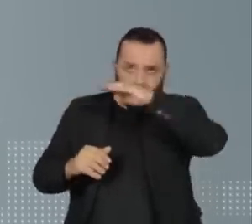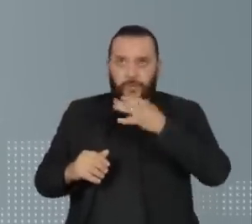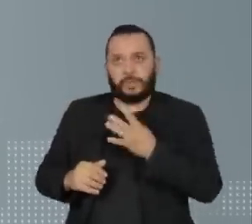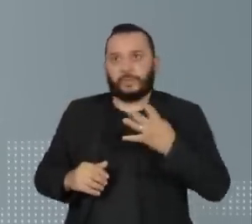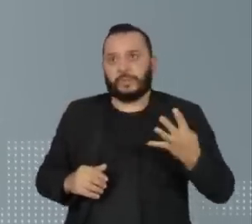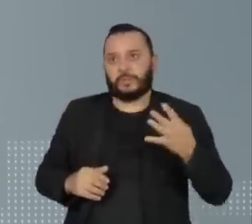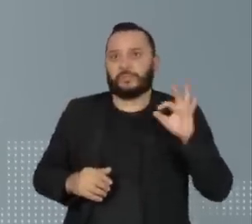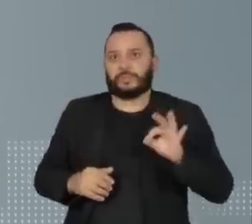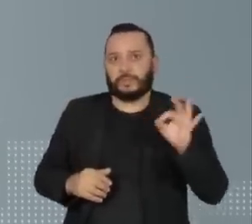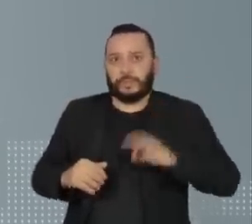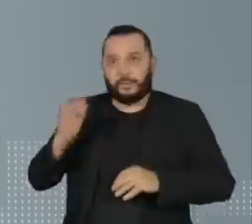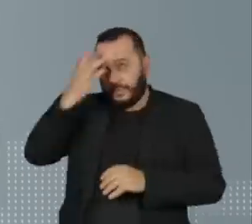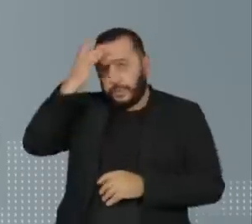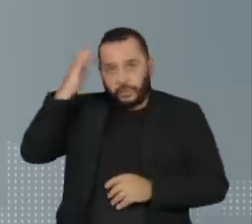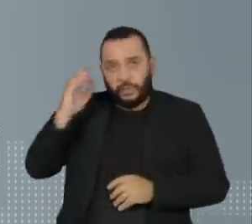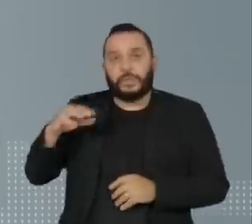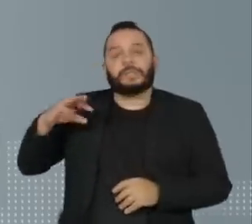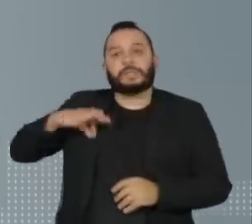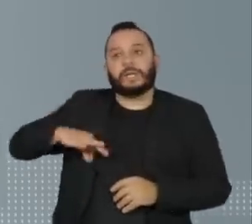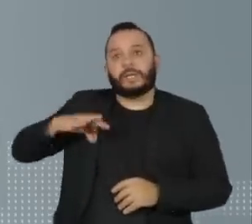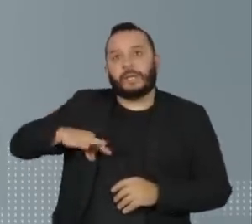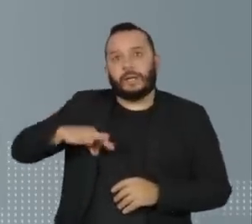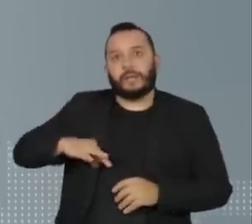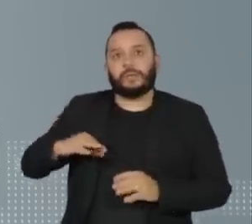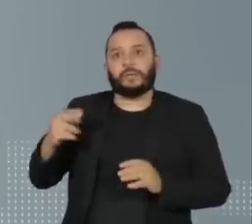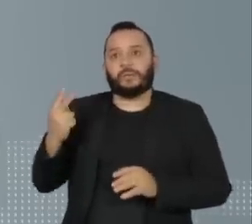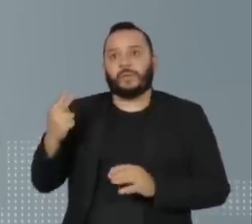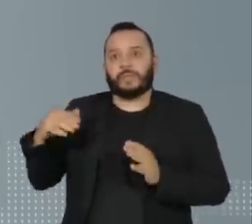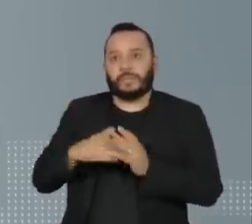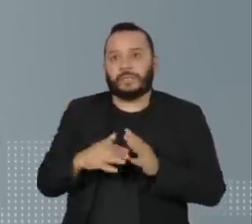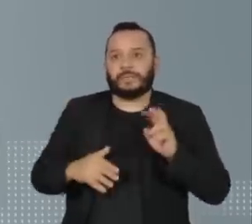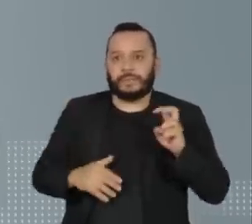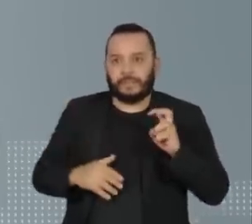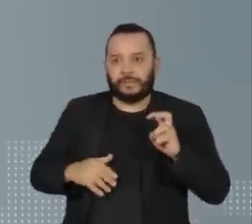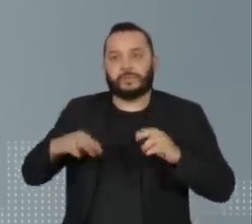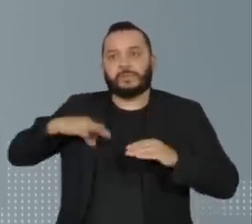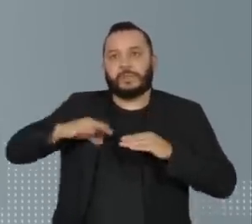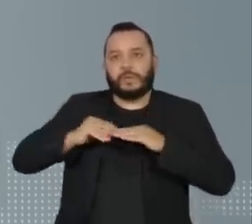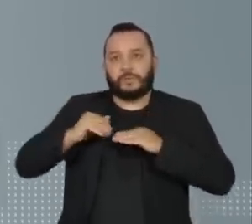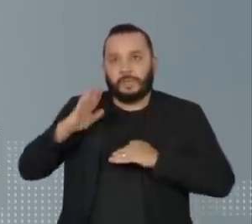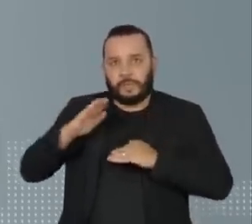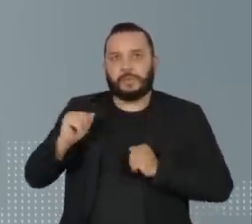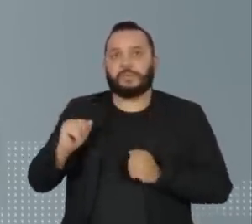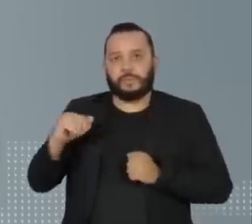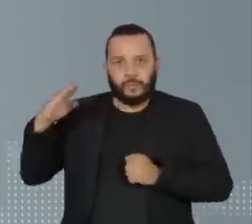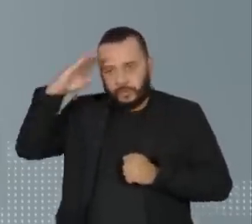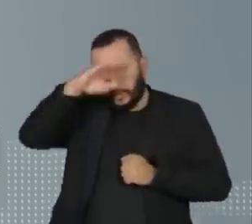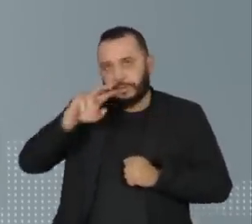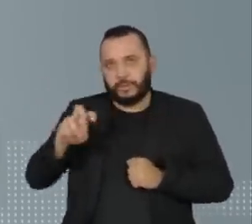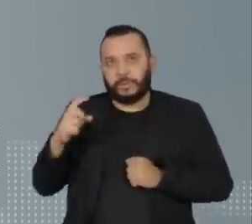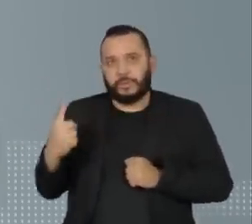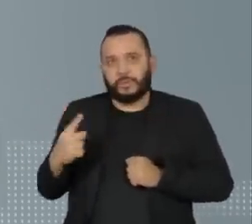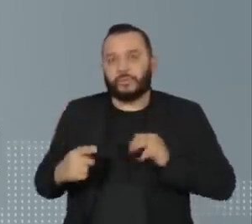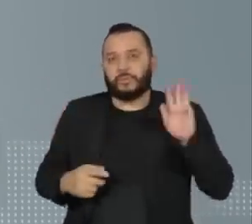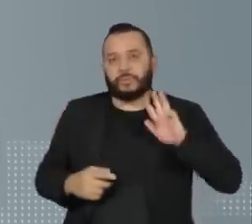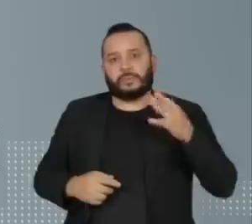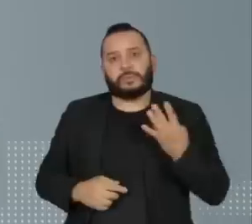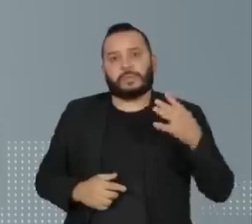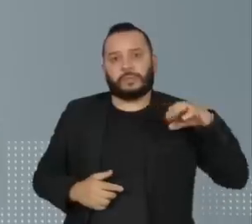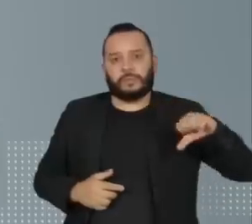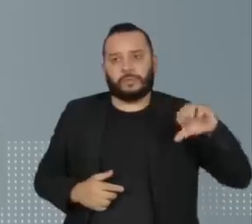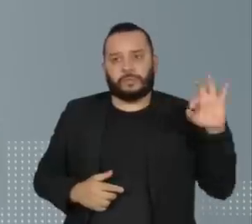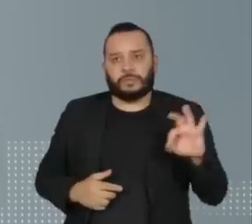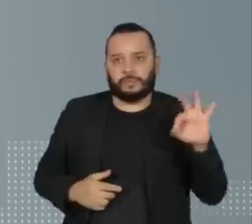pequena margem entre os eleitores com renda entre dois e cinco salários mínimos 51 a 49%